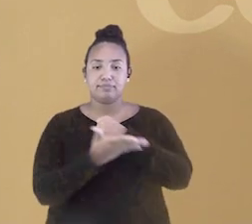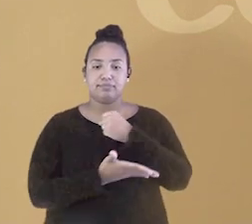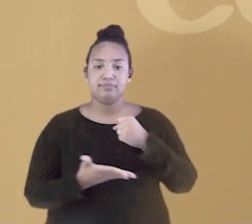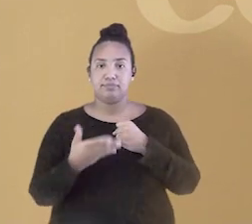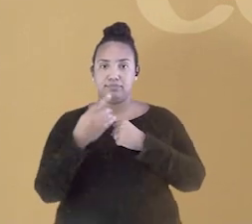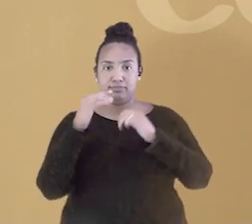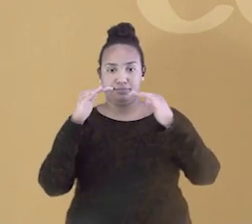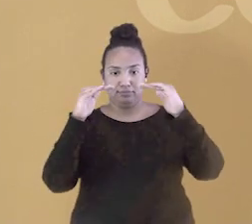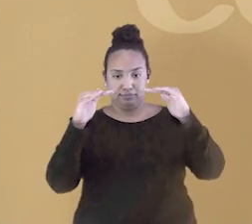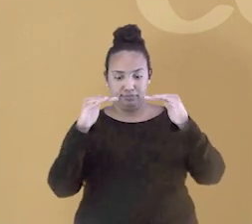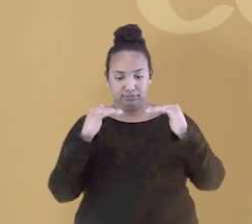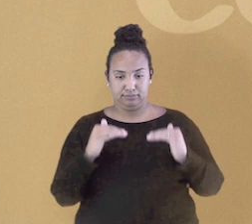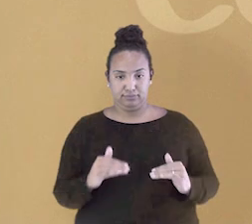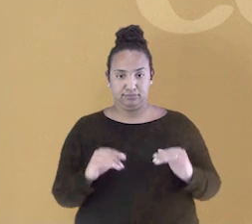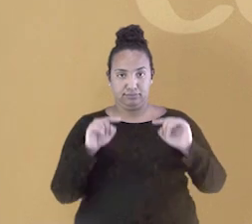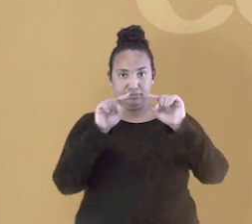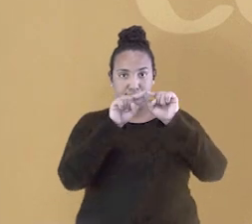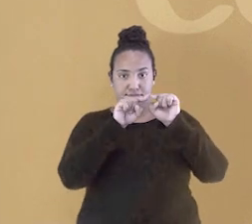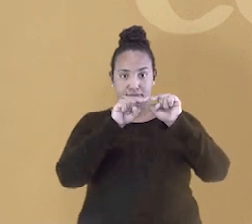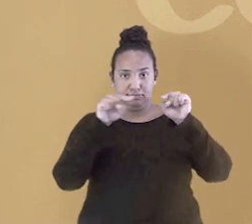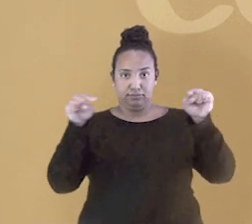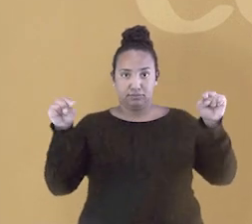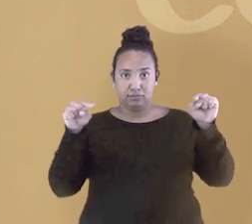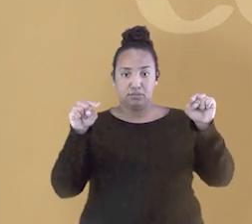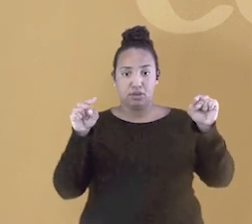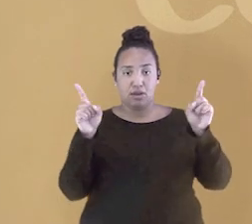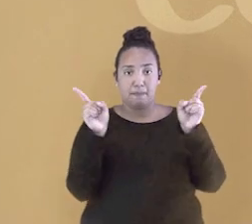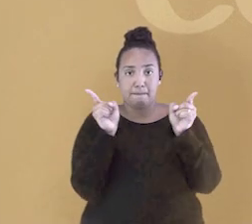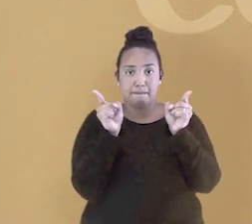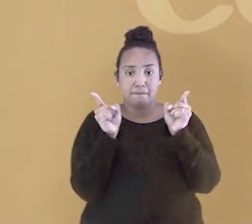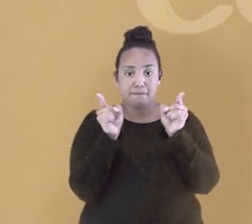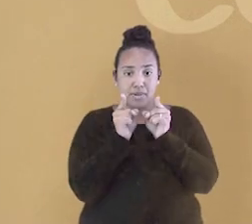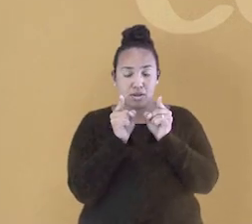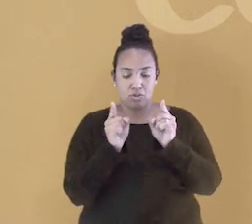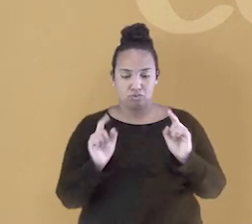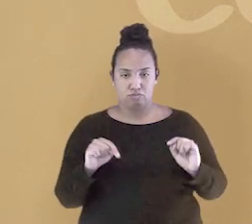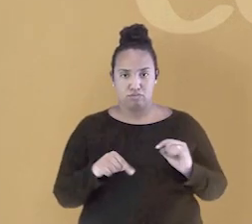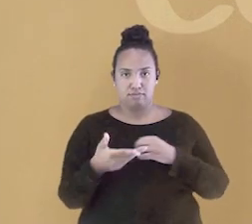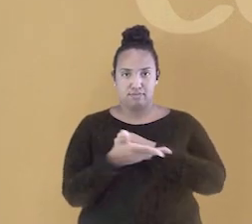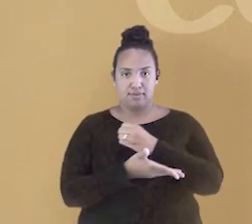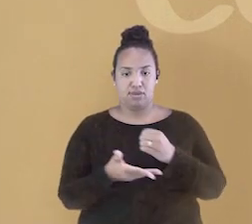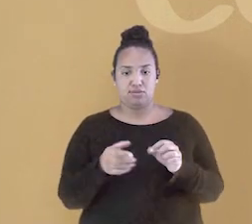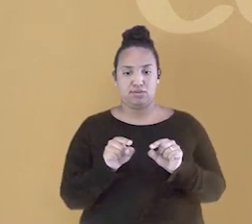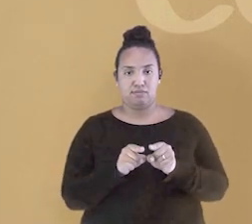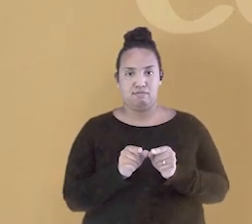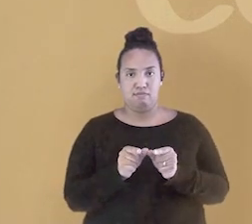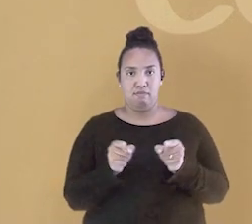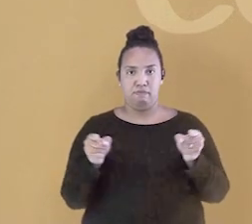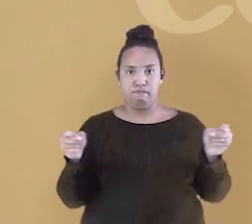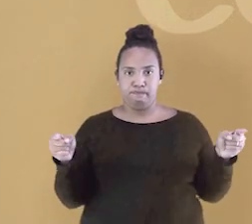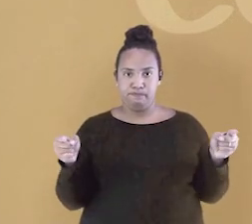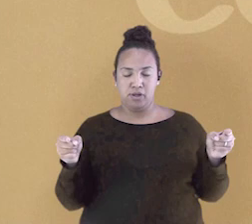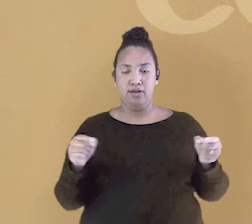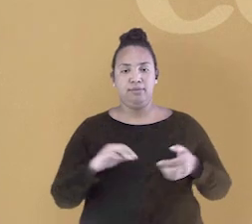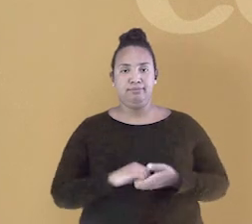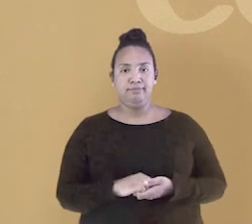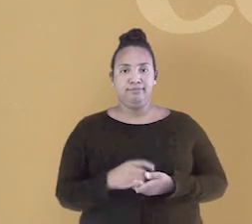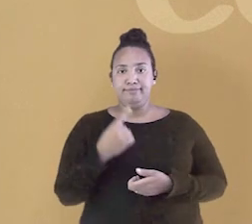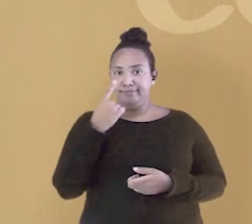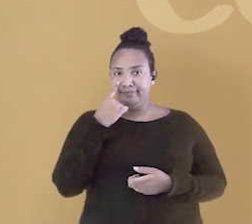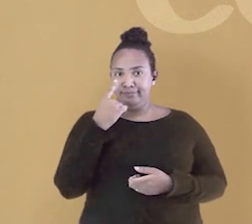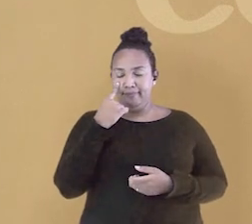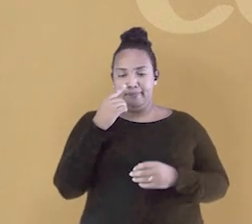observe que a base de cima é menor que a de baixo. Podemos ver o trapézio na forma de uma